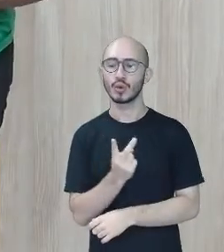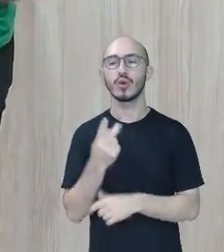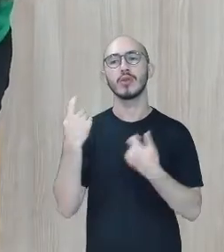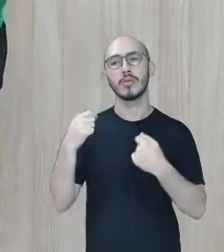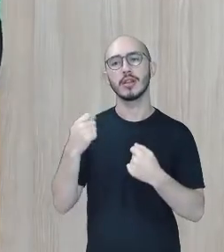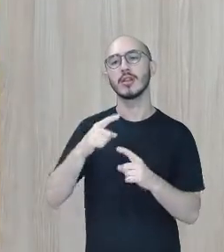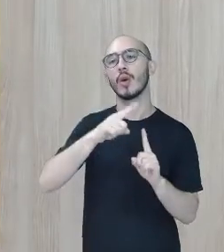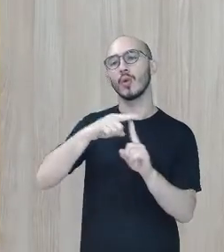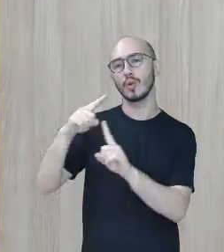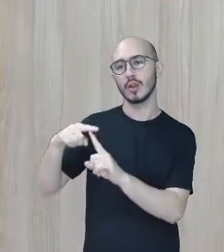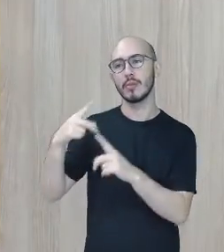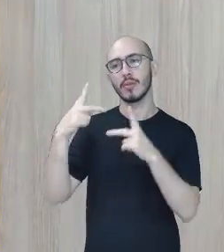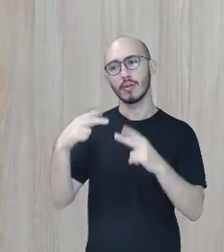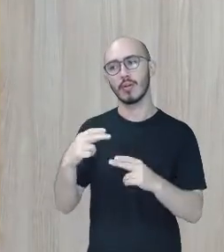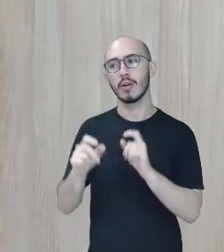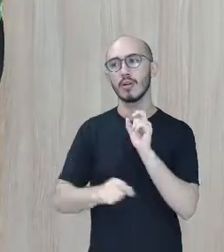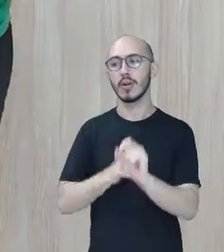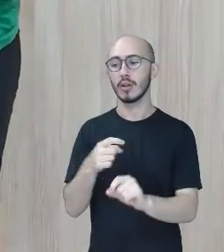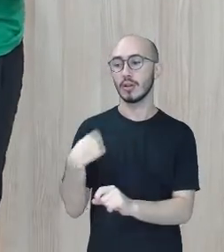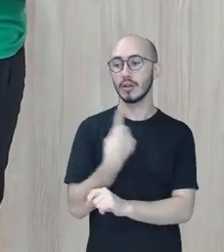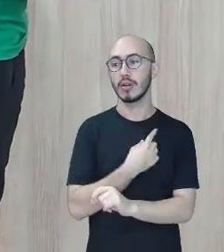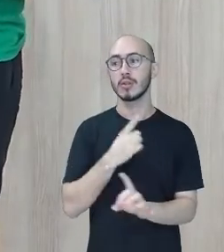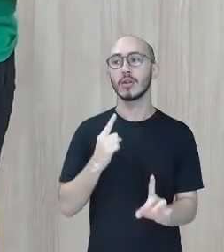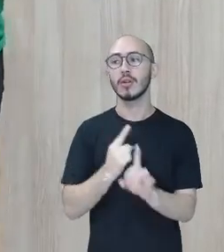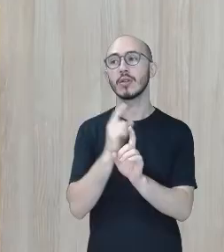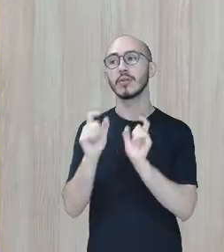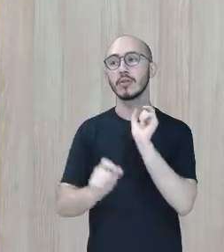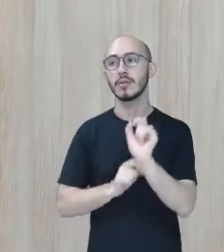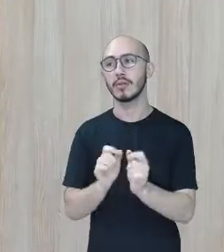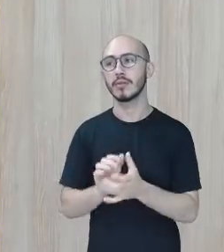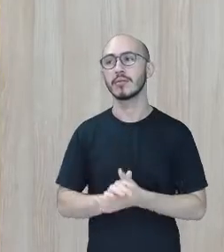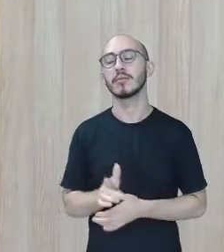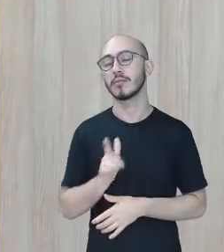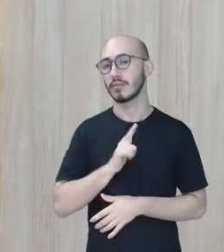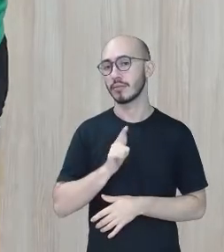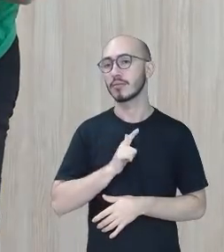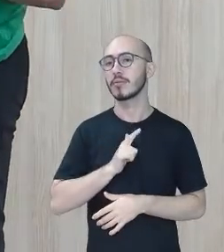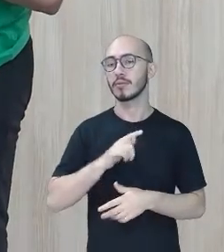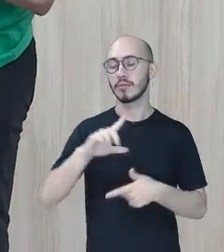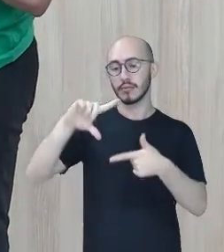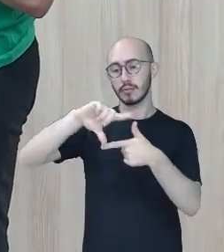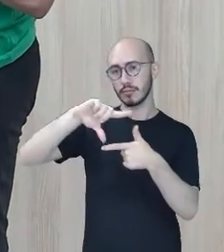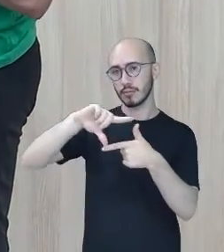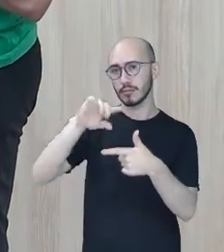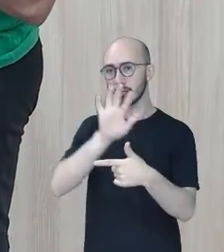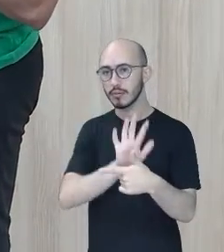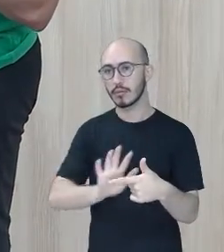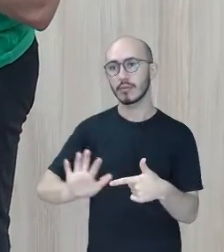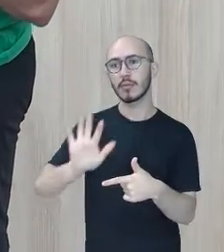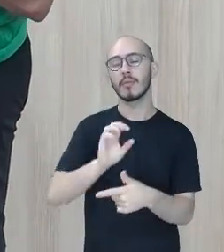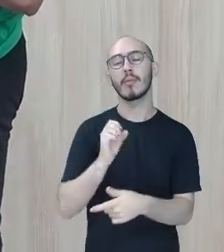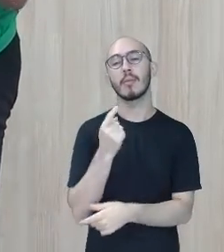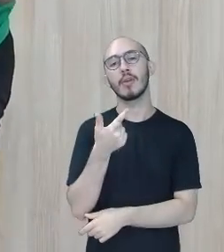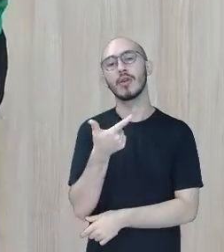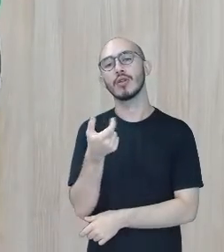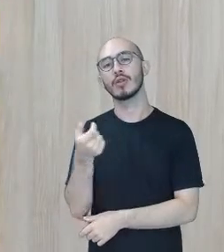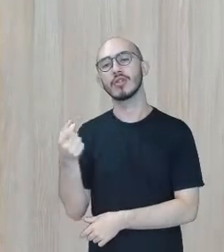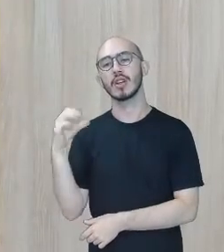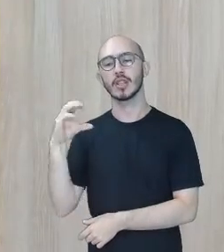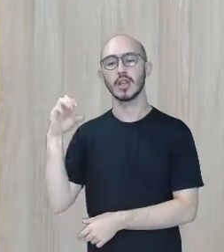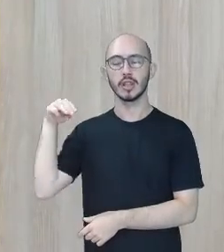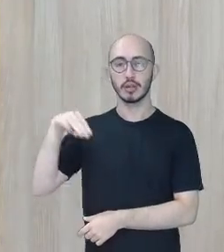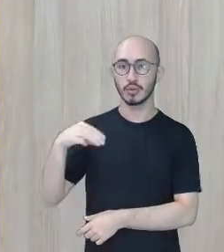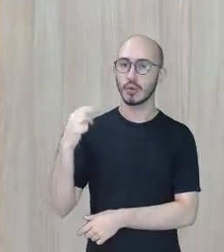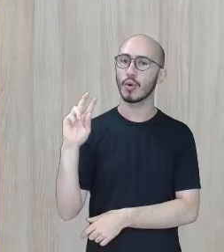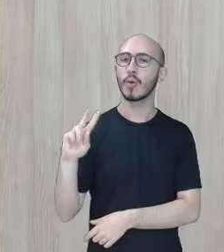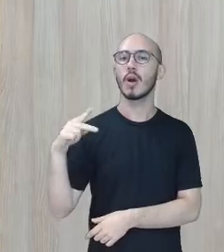unidade, tá bom? Então, encontramos aí a área do retângulo, tá? 1.200 centímetros quadrados. Depois a